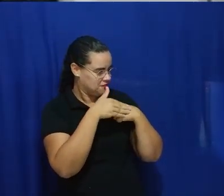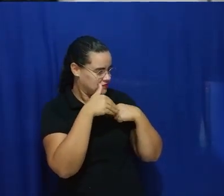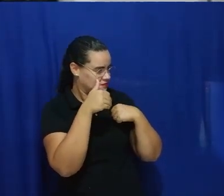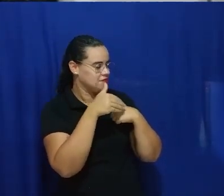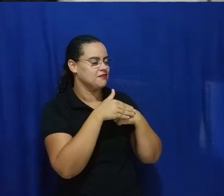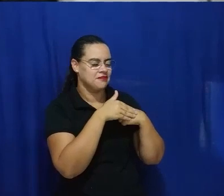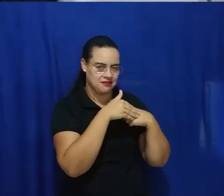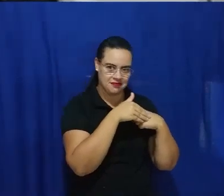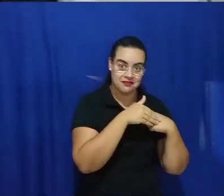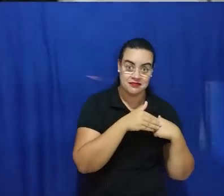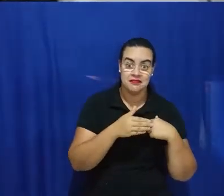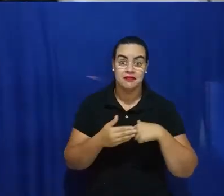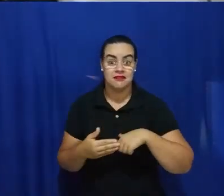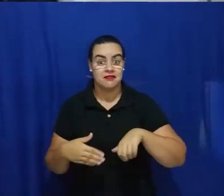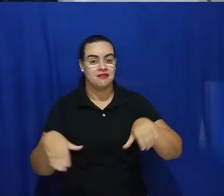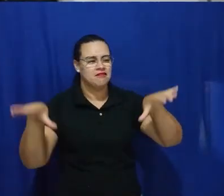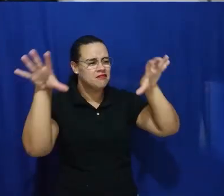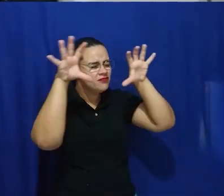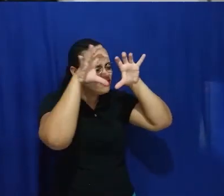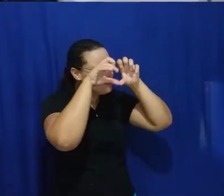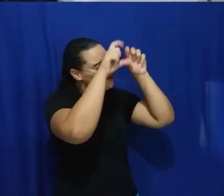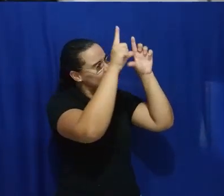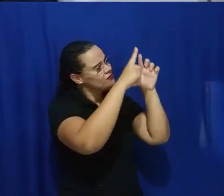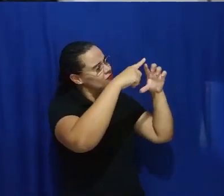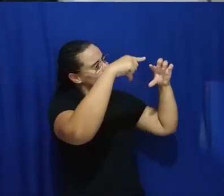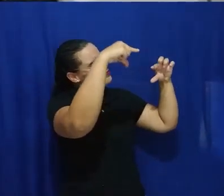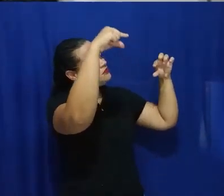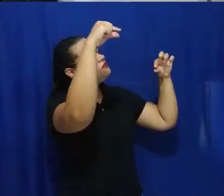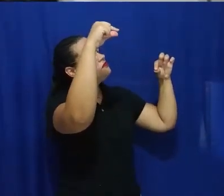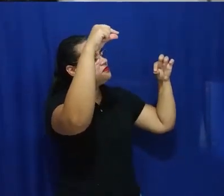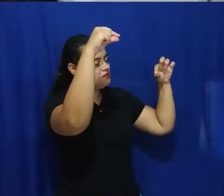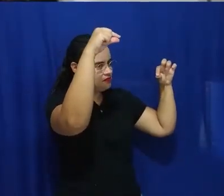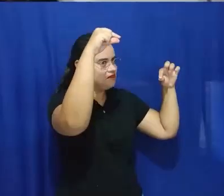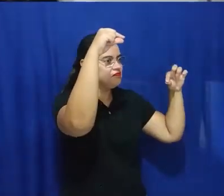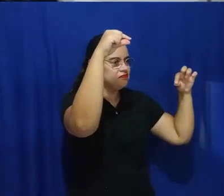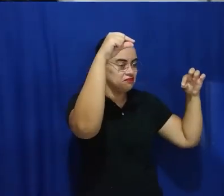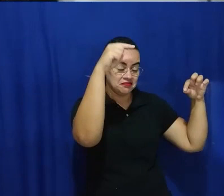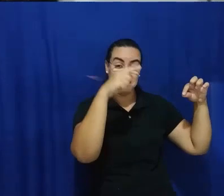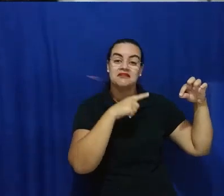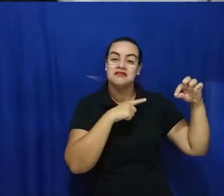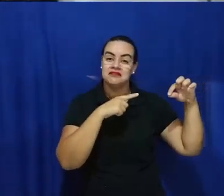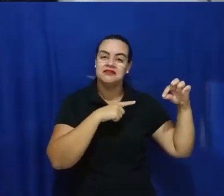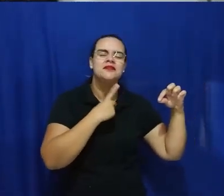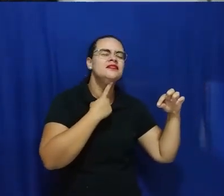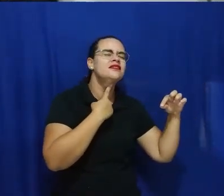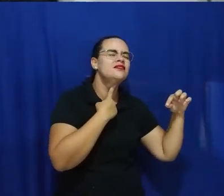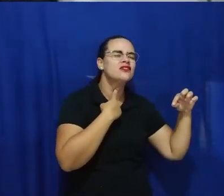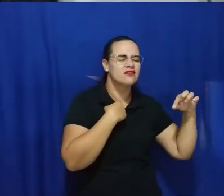encolhe, se chega pro lado querendo agradar. Se a noite é de lua